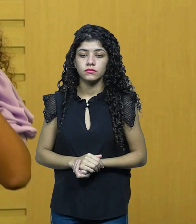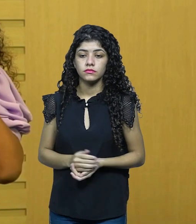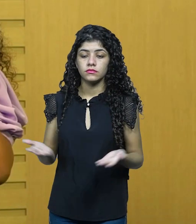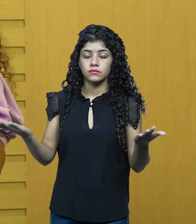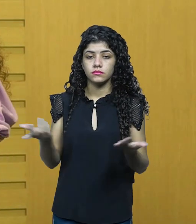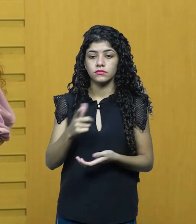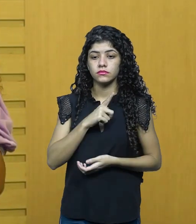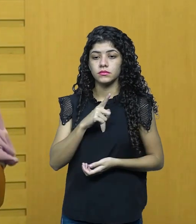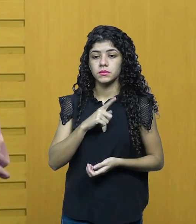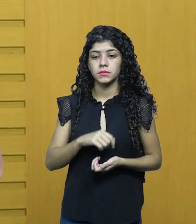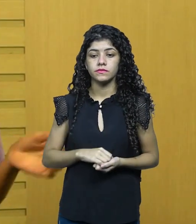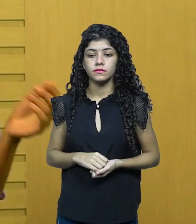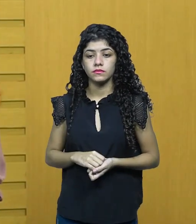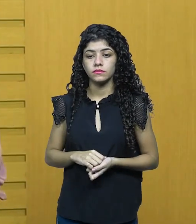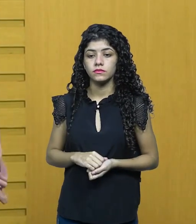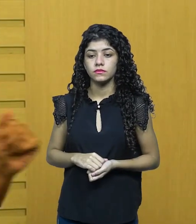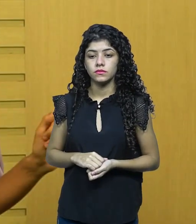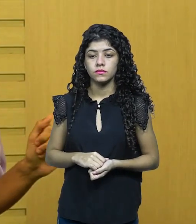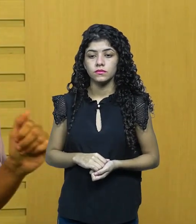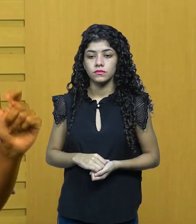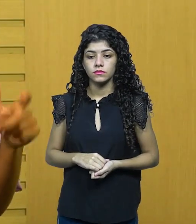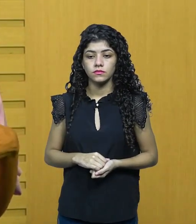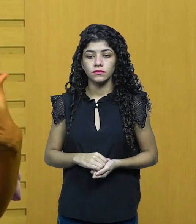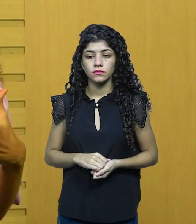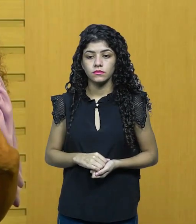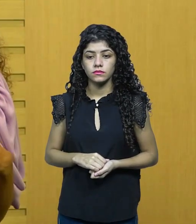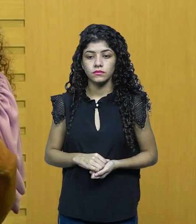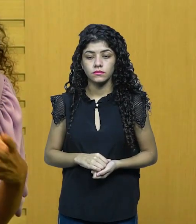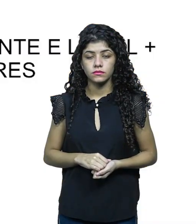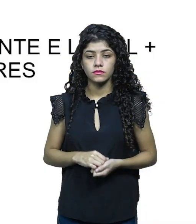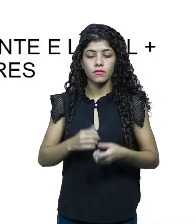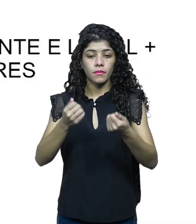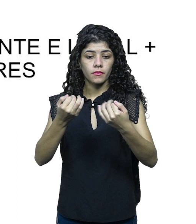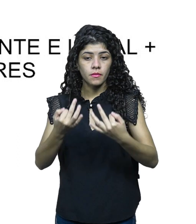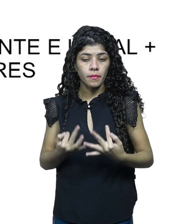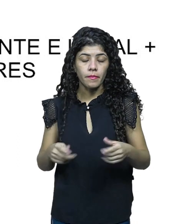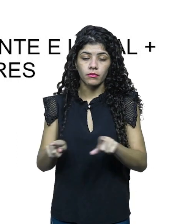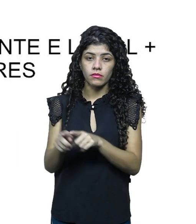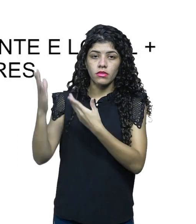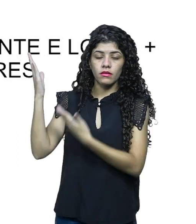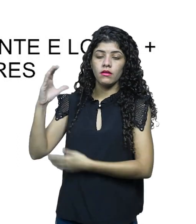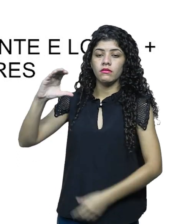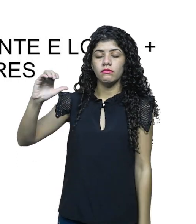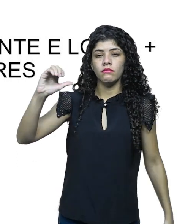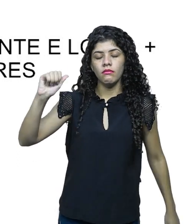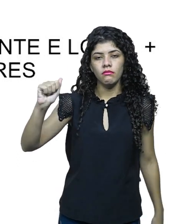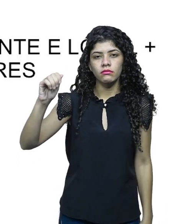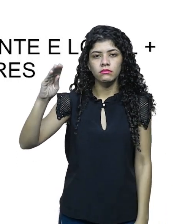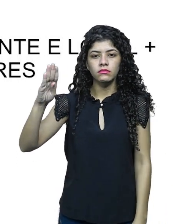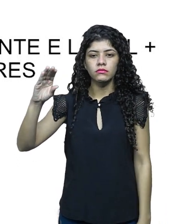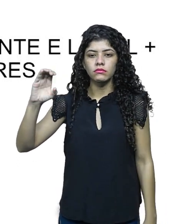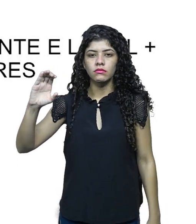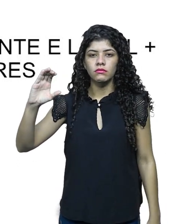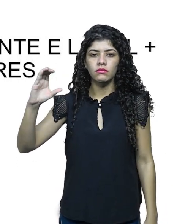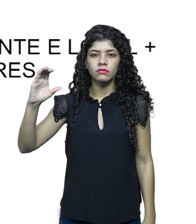hoje nos ambientes do mercado, eu decidi falar um pouquinho mais sobre cabeçalho e depois falar